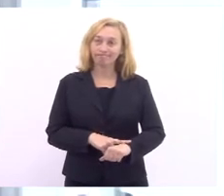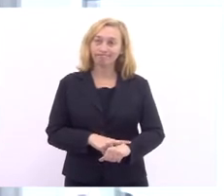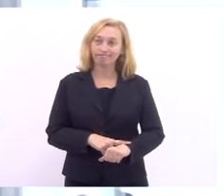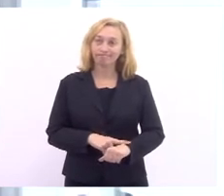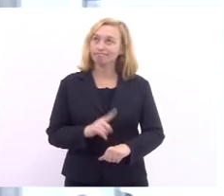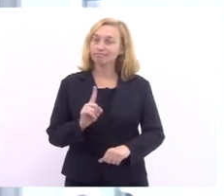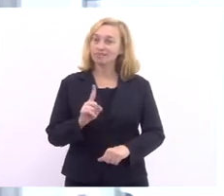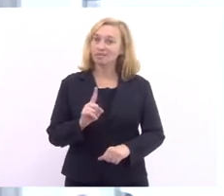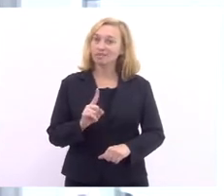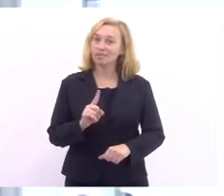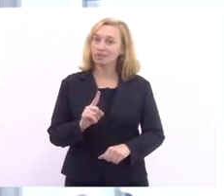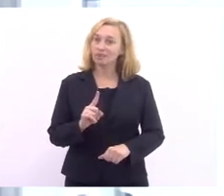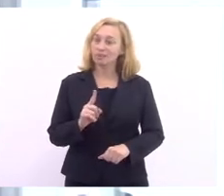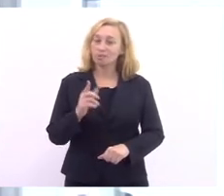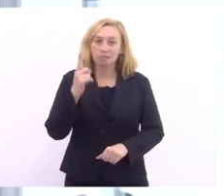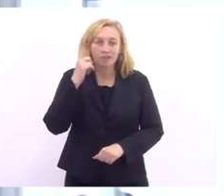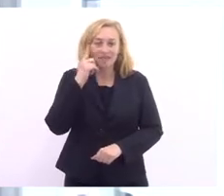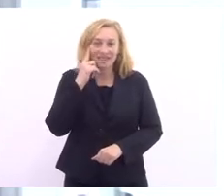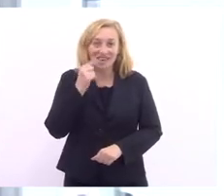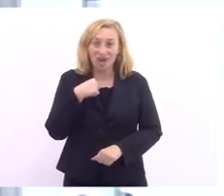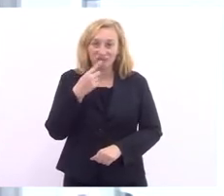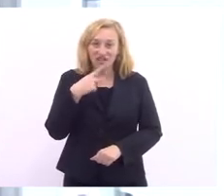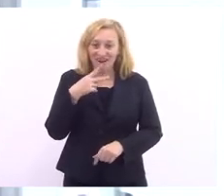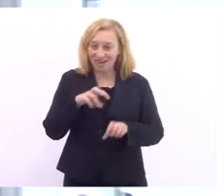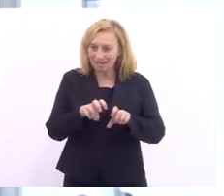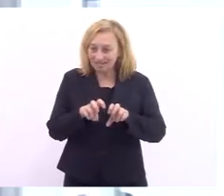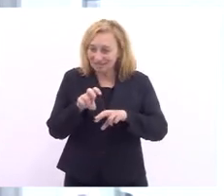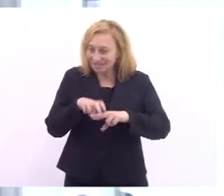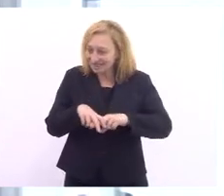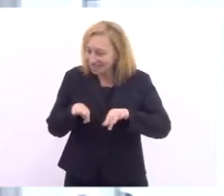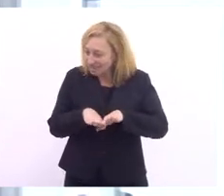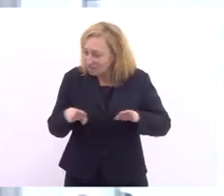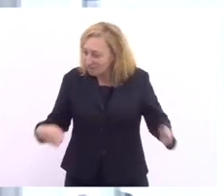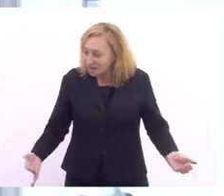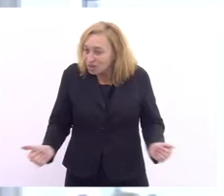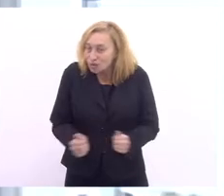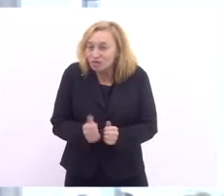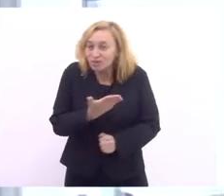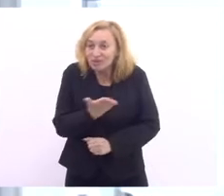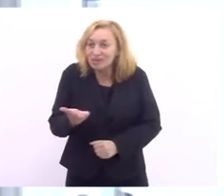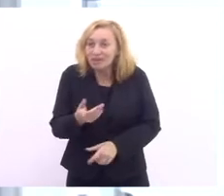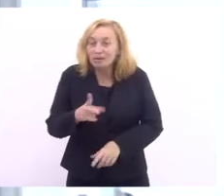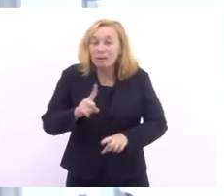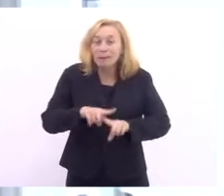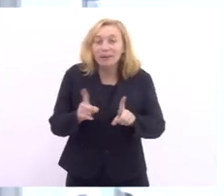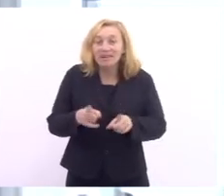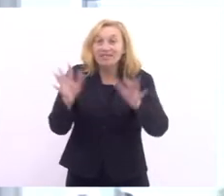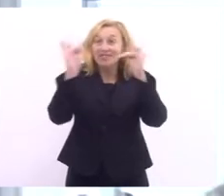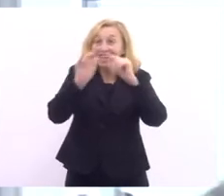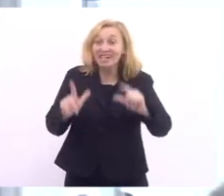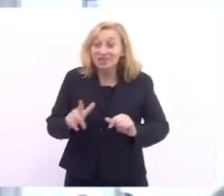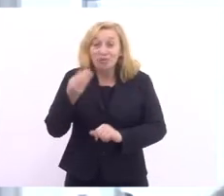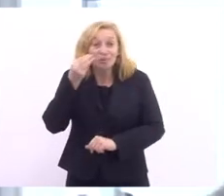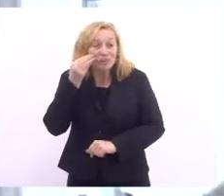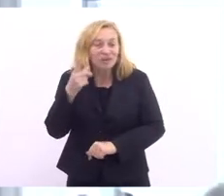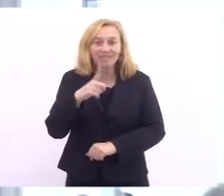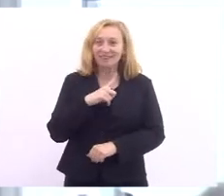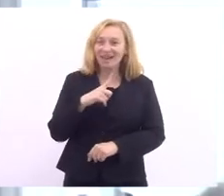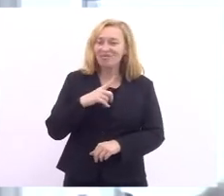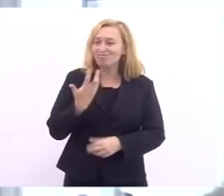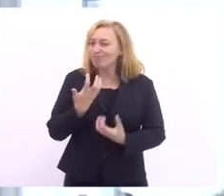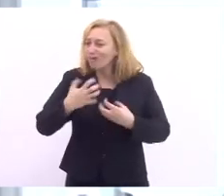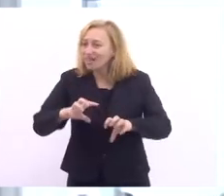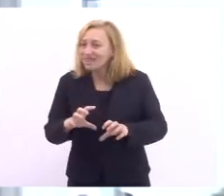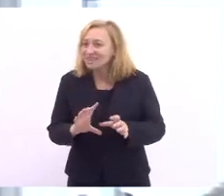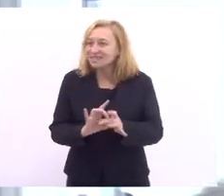esperava nem ter fala assim gente está na mesa mas estou é feliz de ter essa oportunidade porque eu